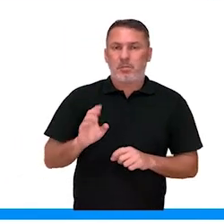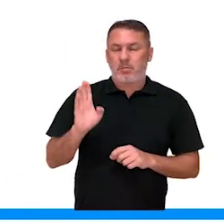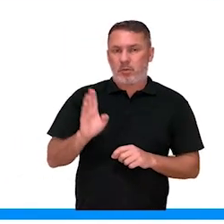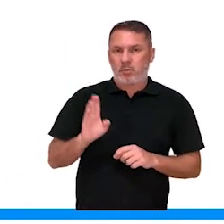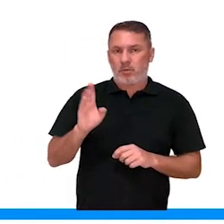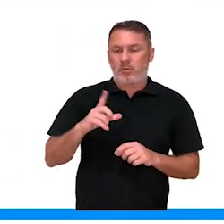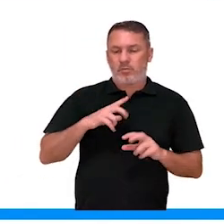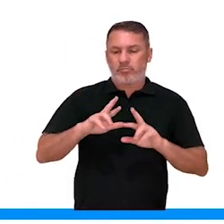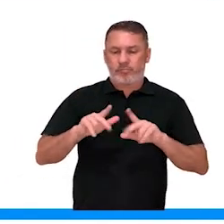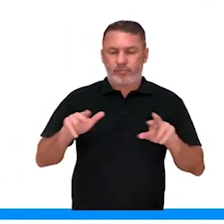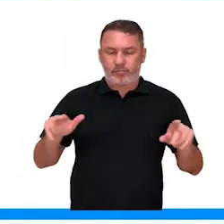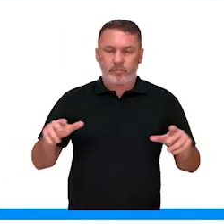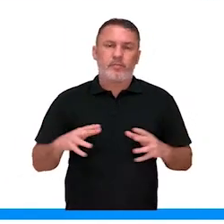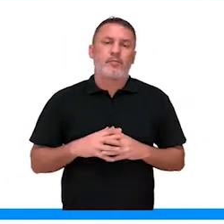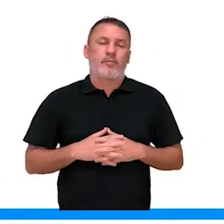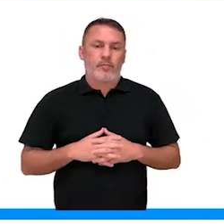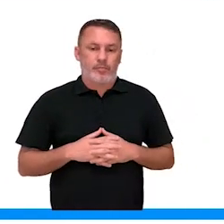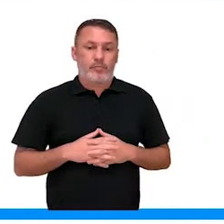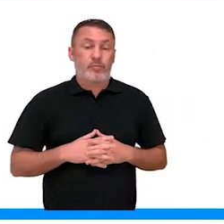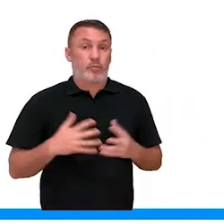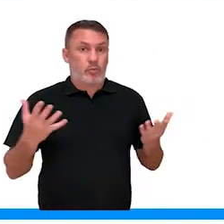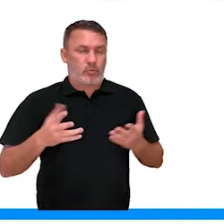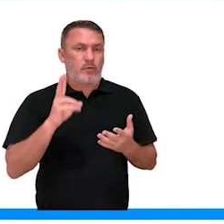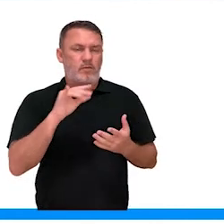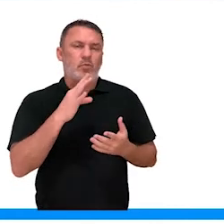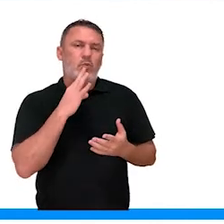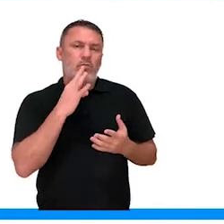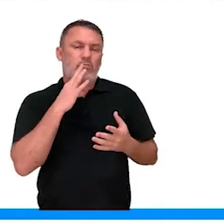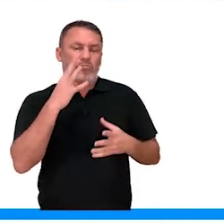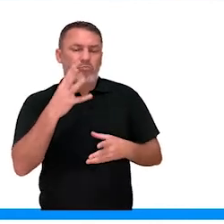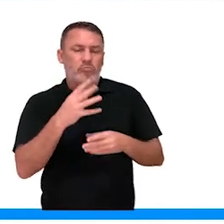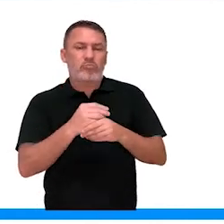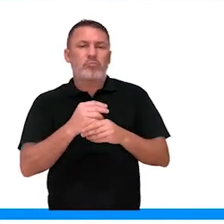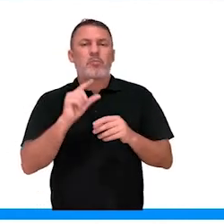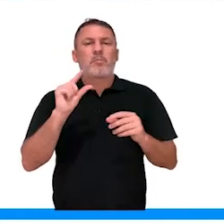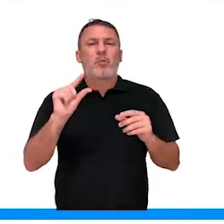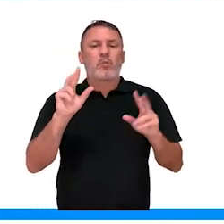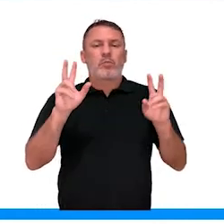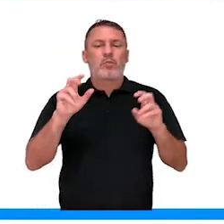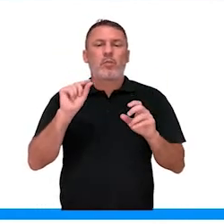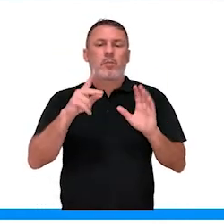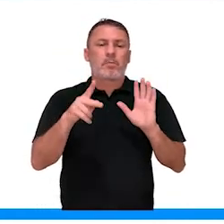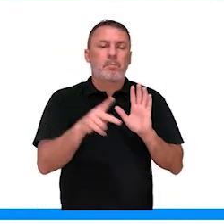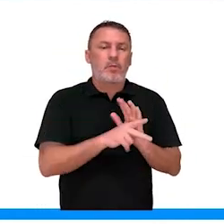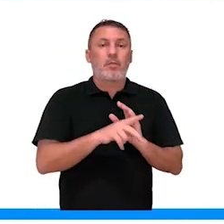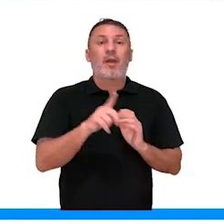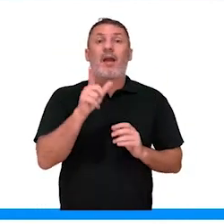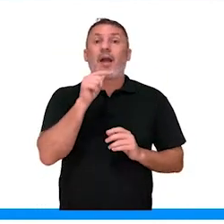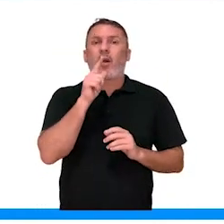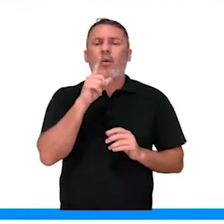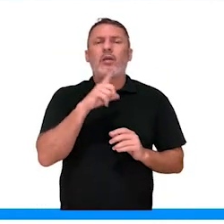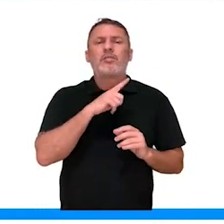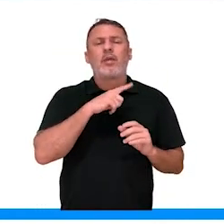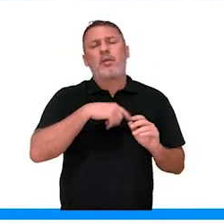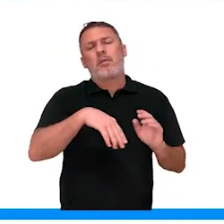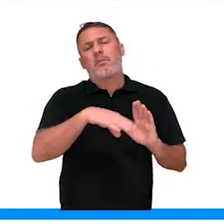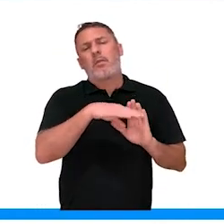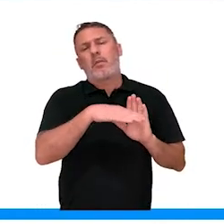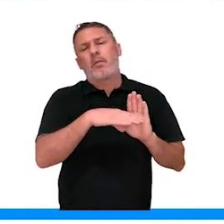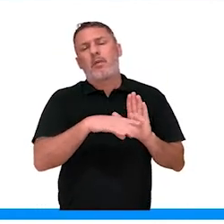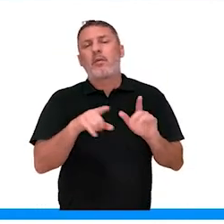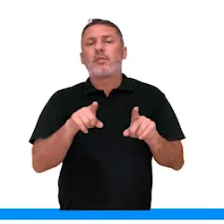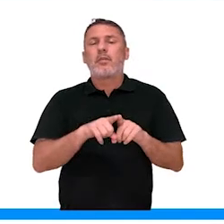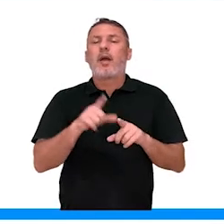diferentes funções nos sistemas biológicos. Hoje a gente vai conhecer um pouquinho sobre as propriedades da água e também sobre